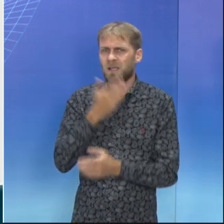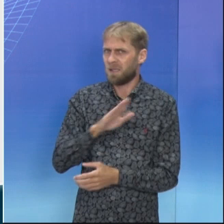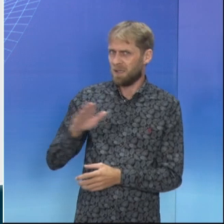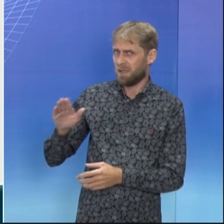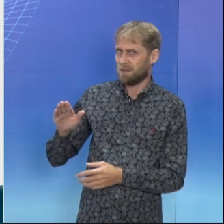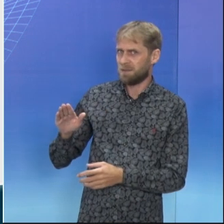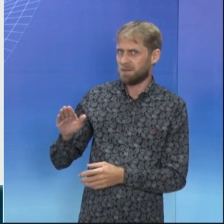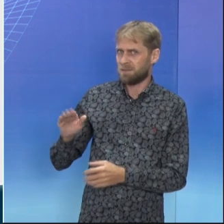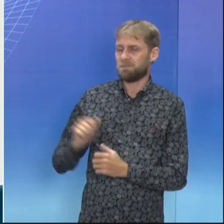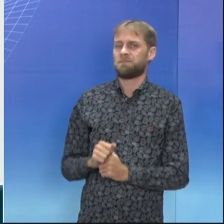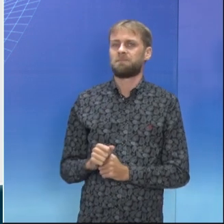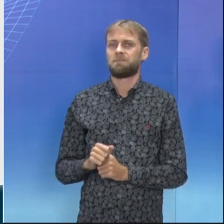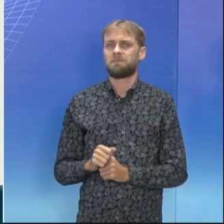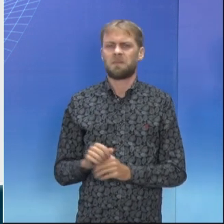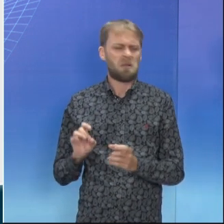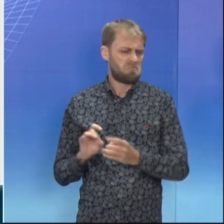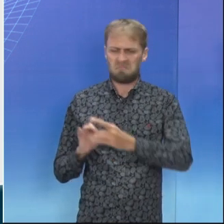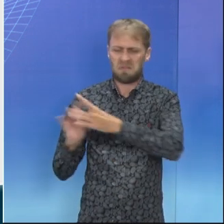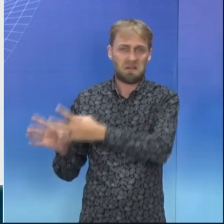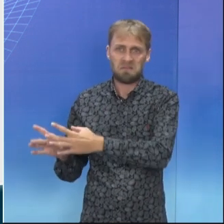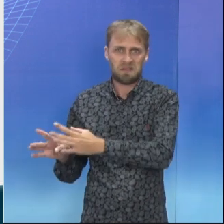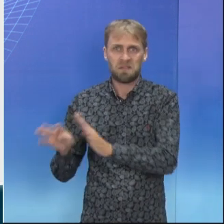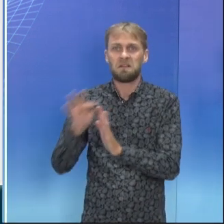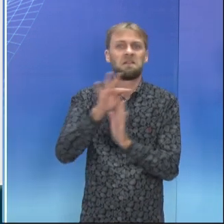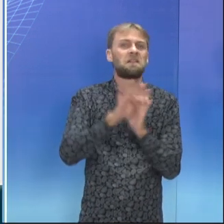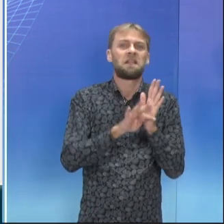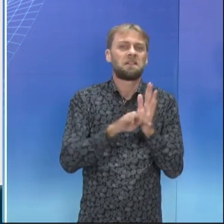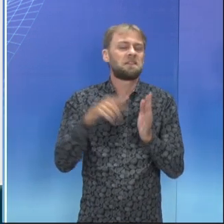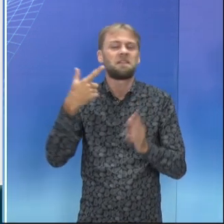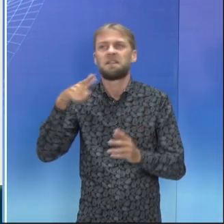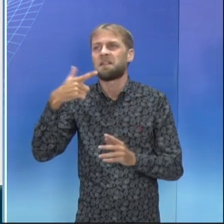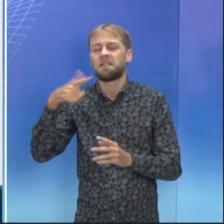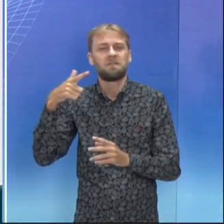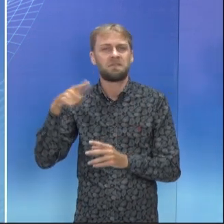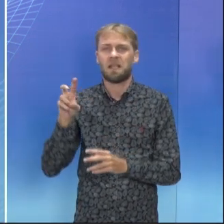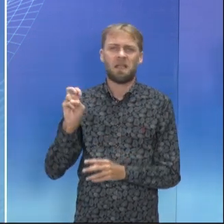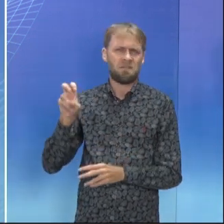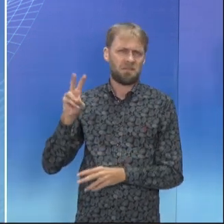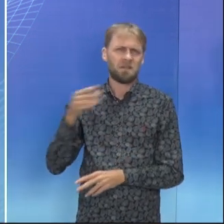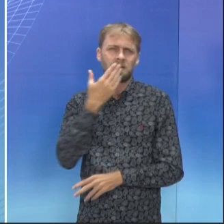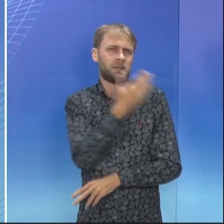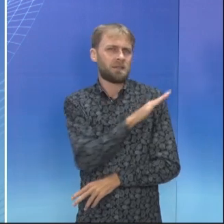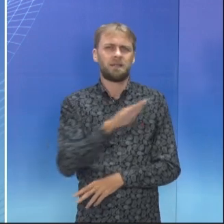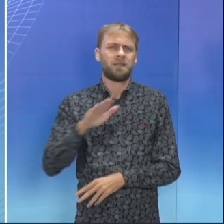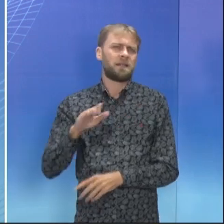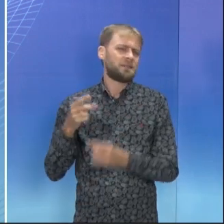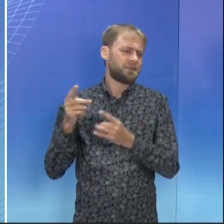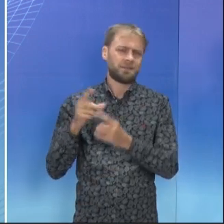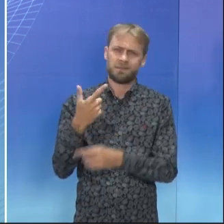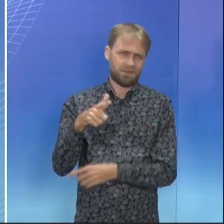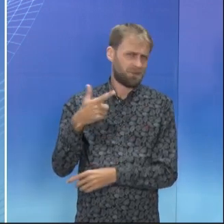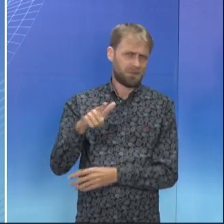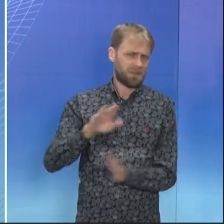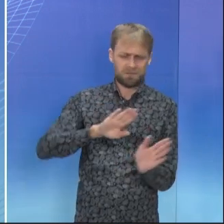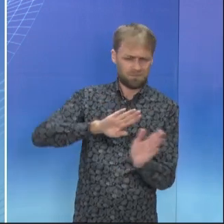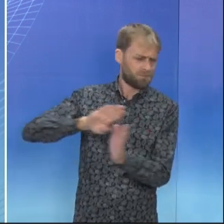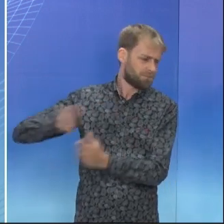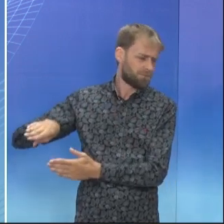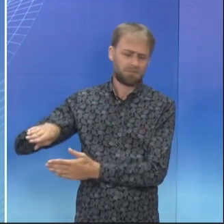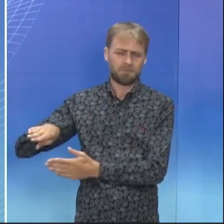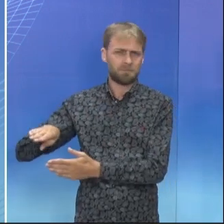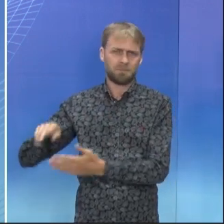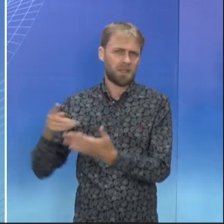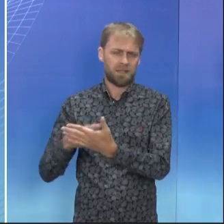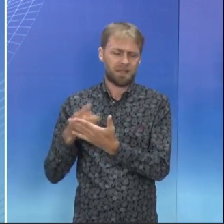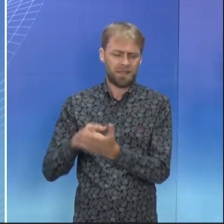Vamos descartar o que aqui? No texto, não fala dos efeitos do vírus em crianças. Então, essa questão